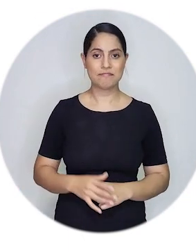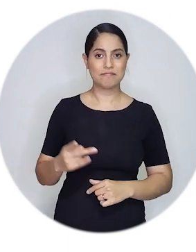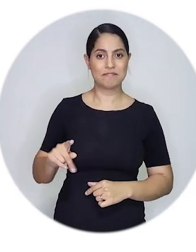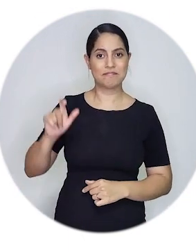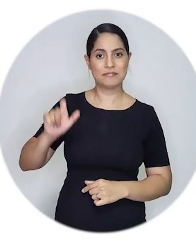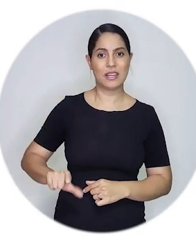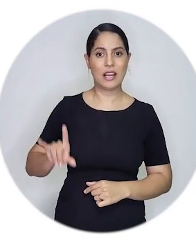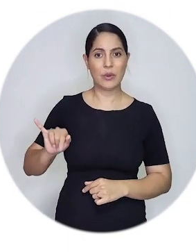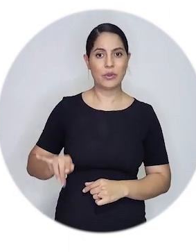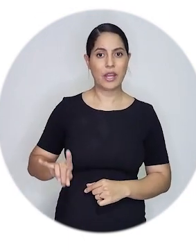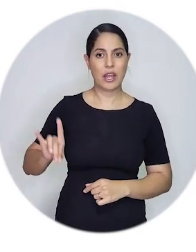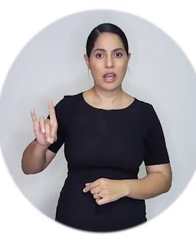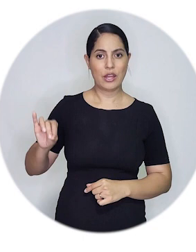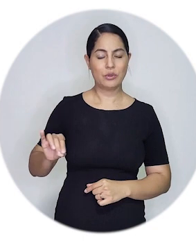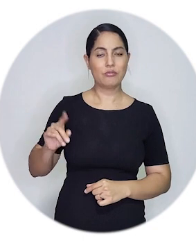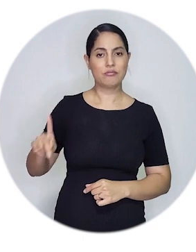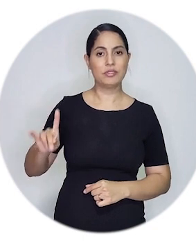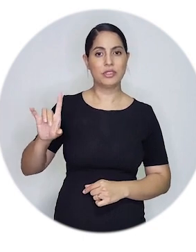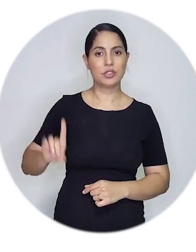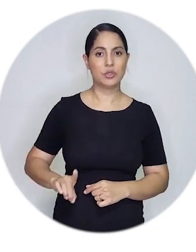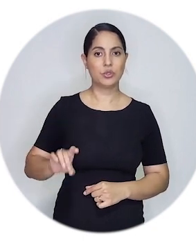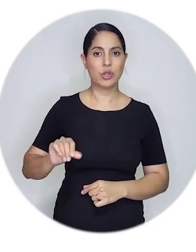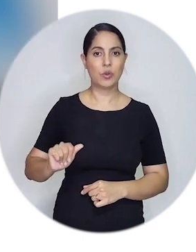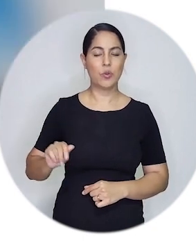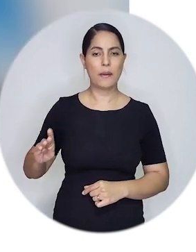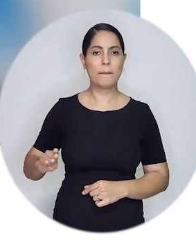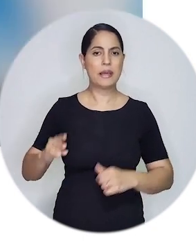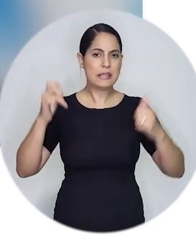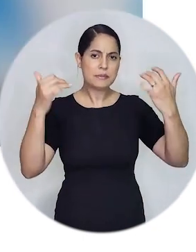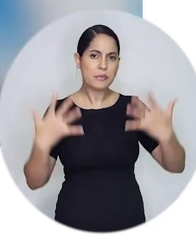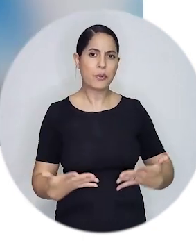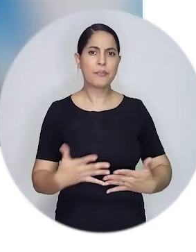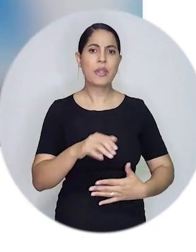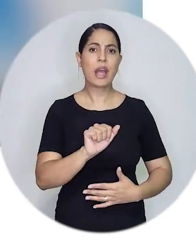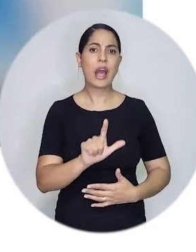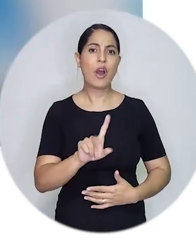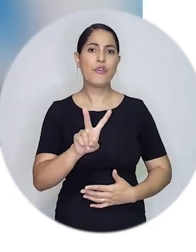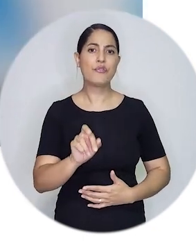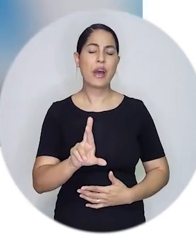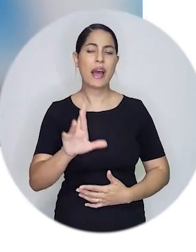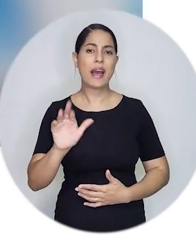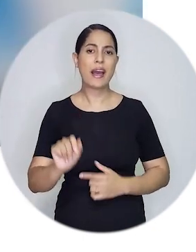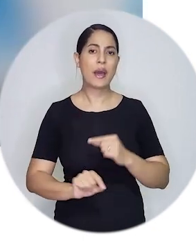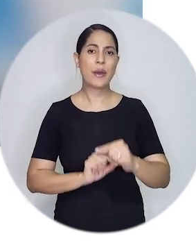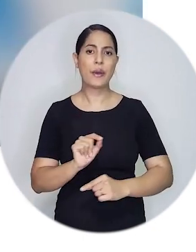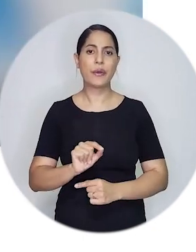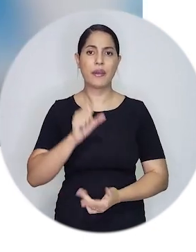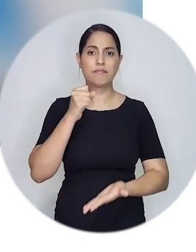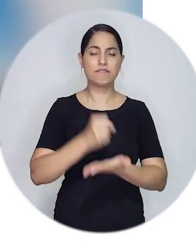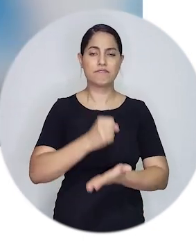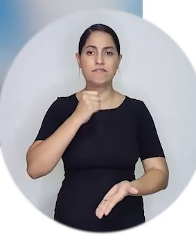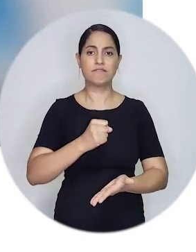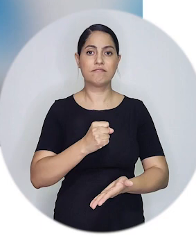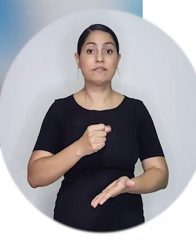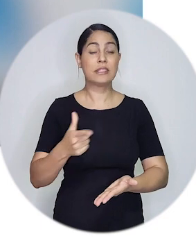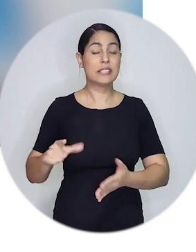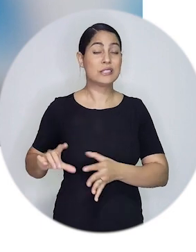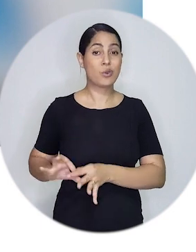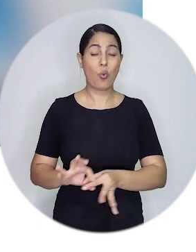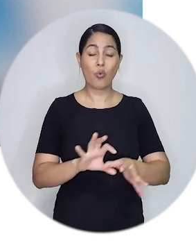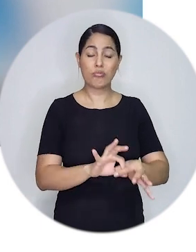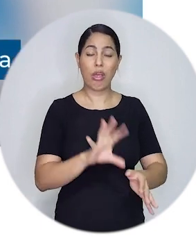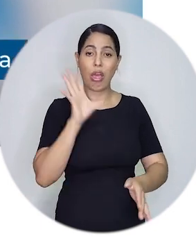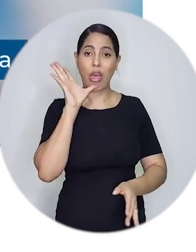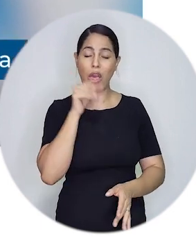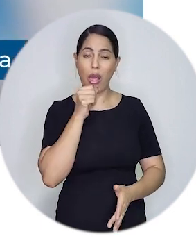da OAB Nacional, Leonardo Campos, presidiu a reunião. Para ele, abre aspas, estamos falando de alvarás com reconhecimento de firma,